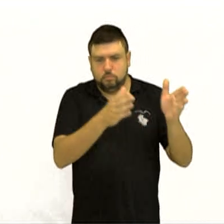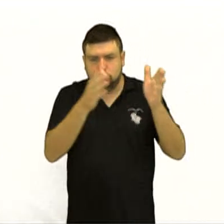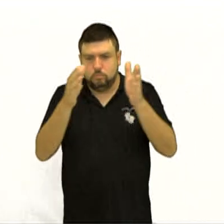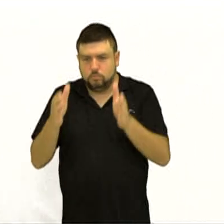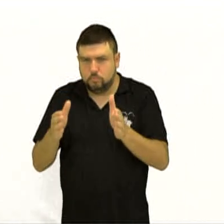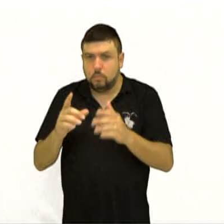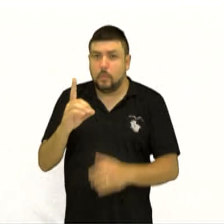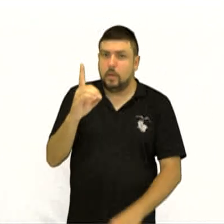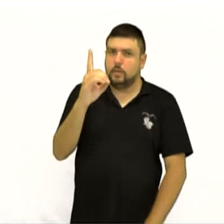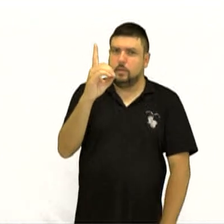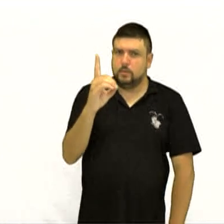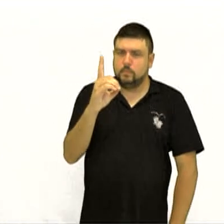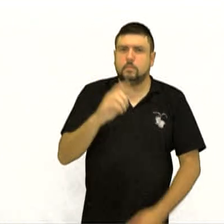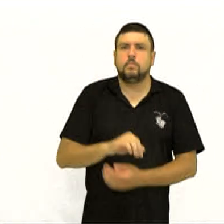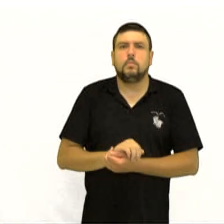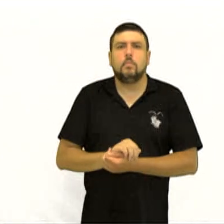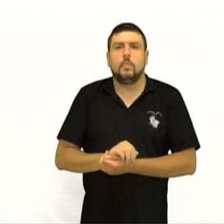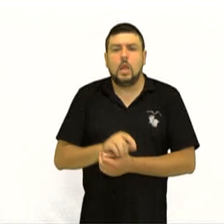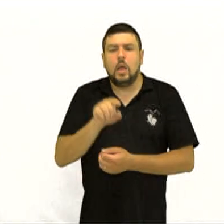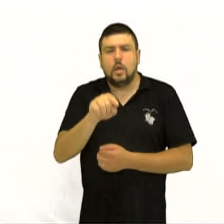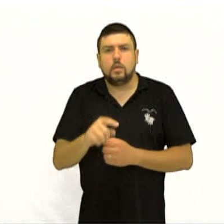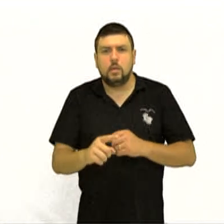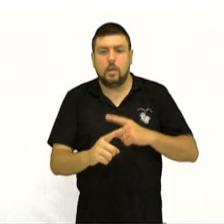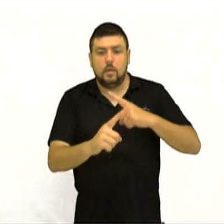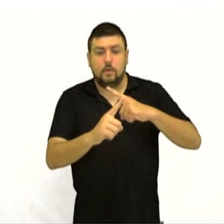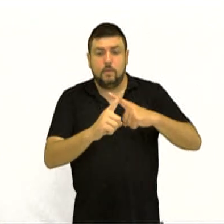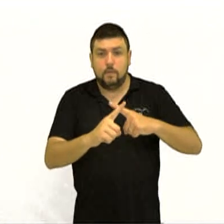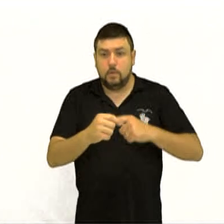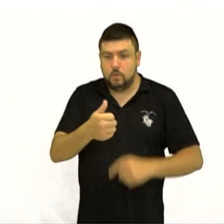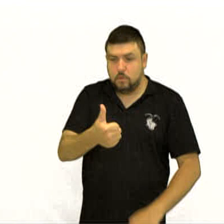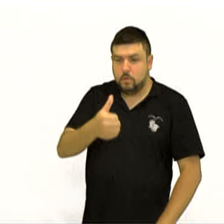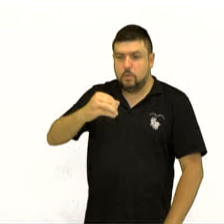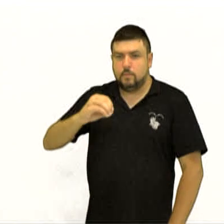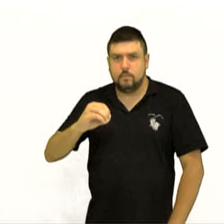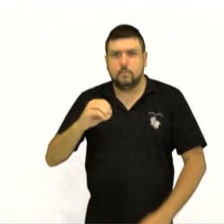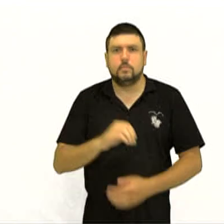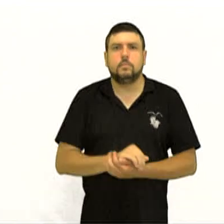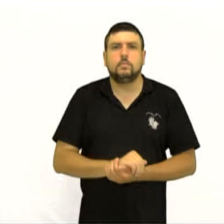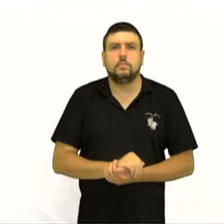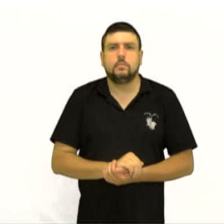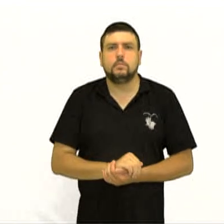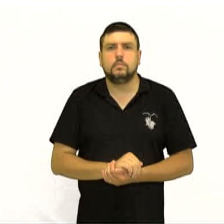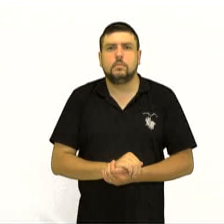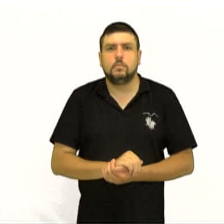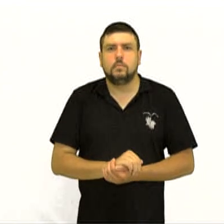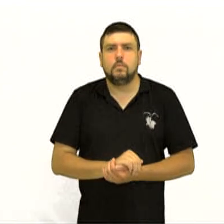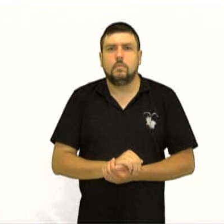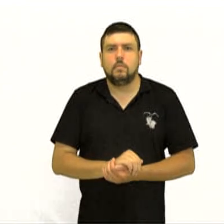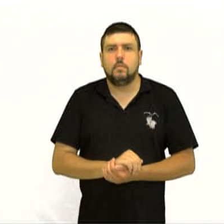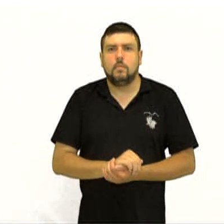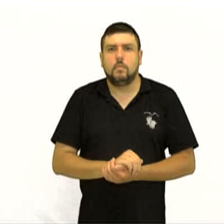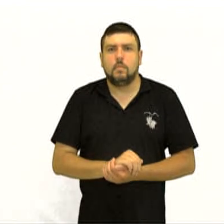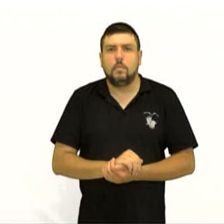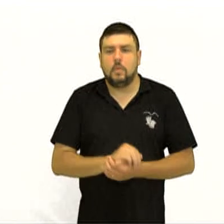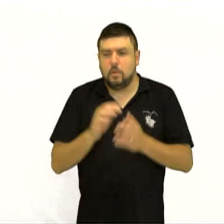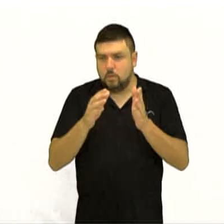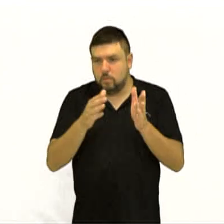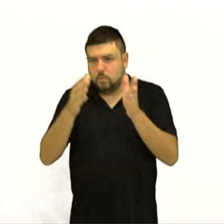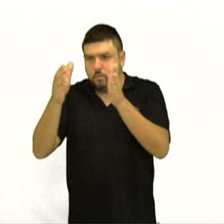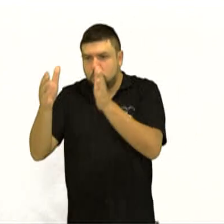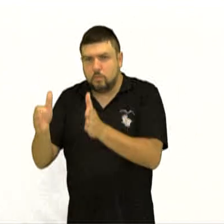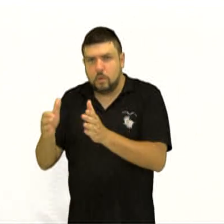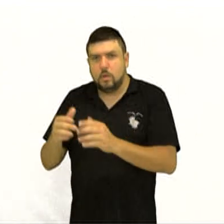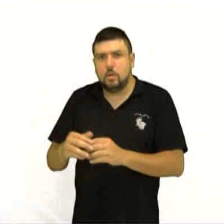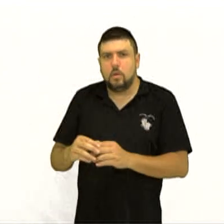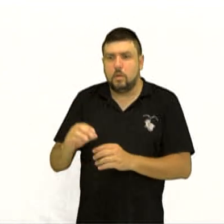aqui vezes 100, vezes 1000. Então o algarismo que tiver na unidade de milhar, ele não vale, por exemplo, o algarismo 3, o algarismo